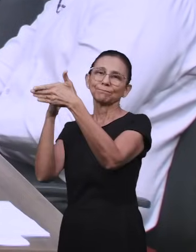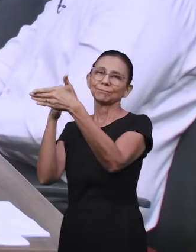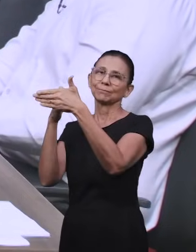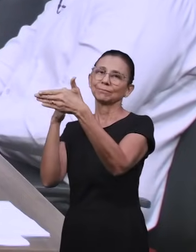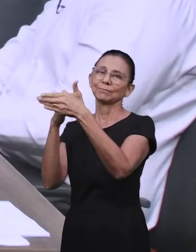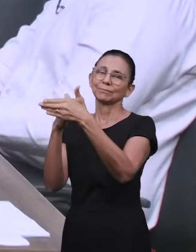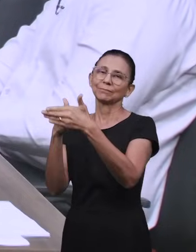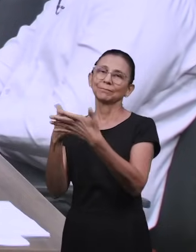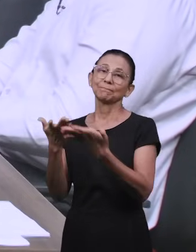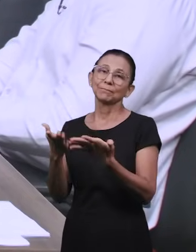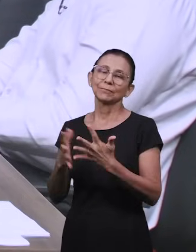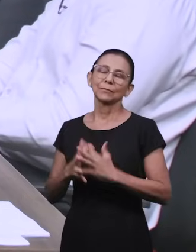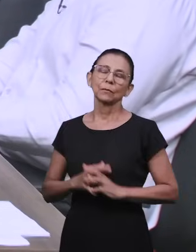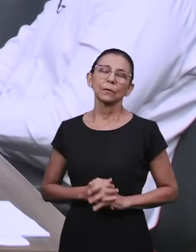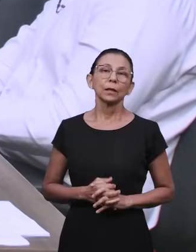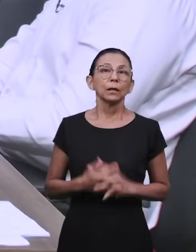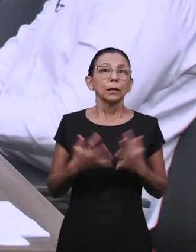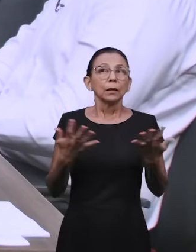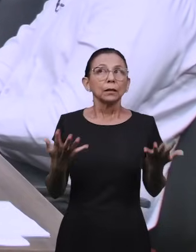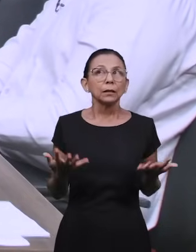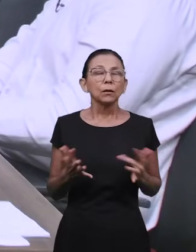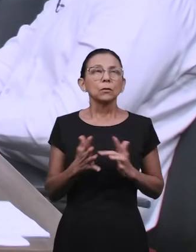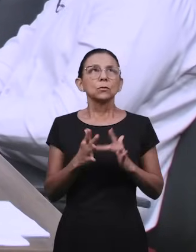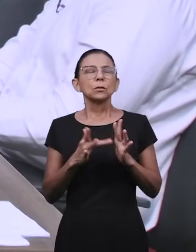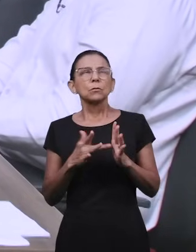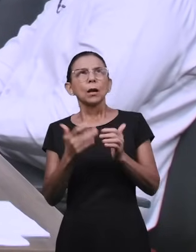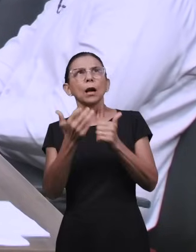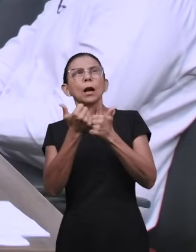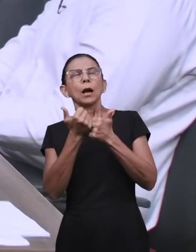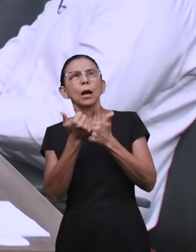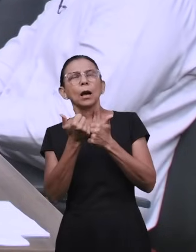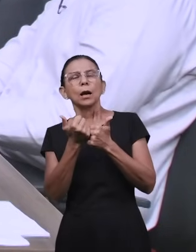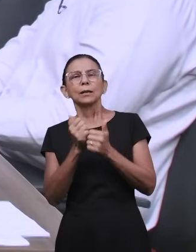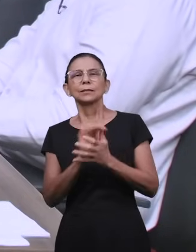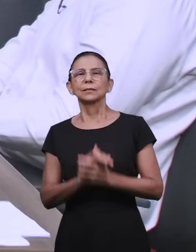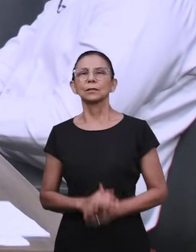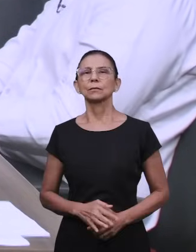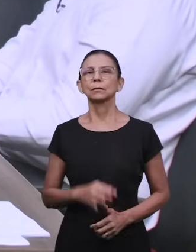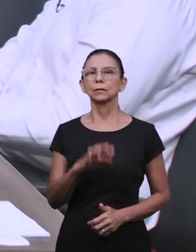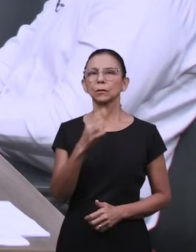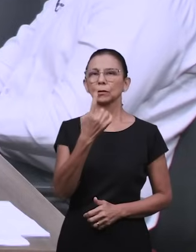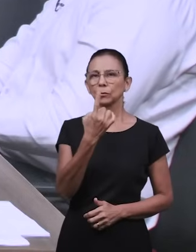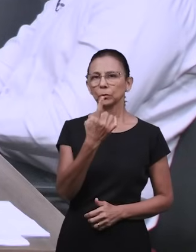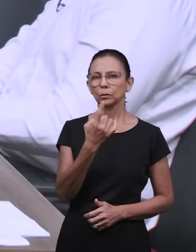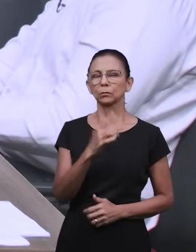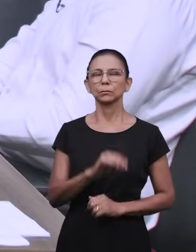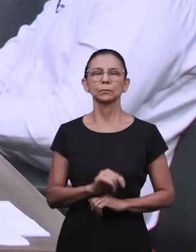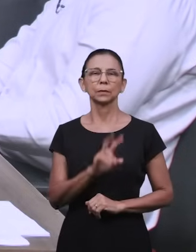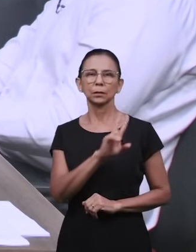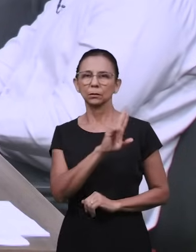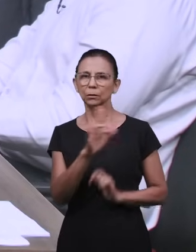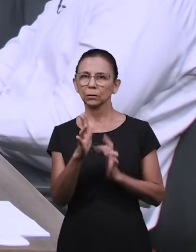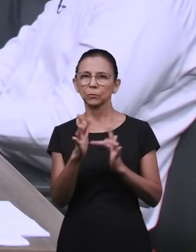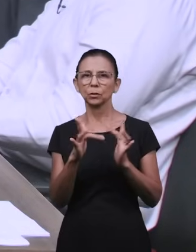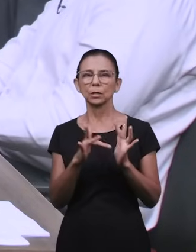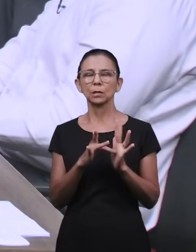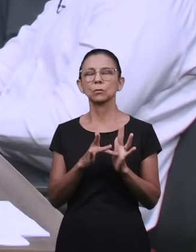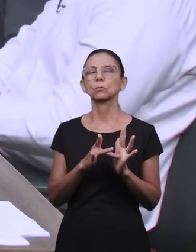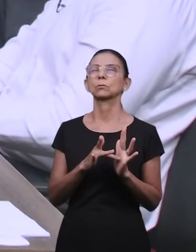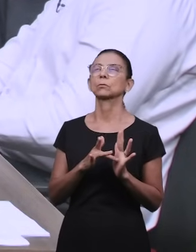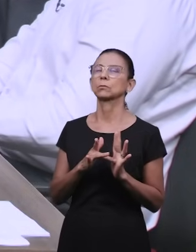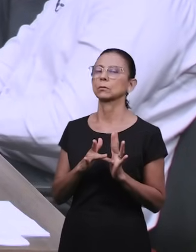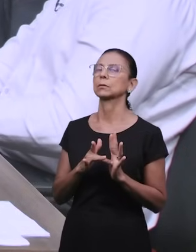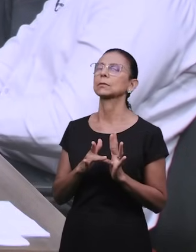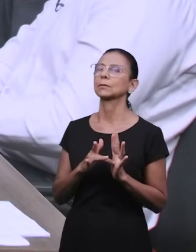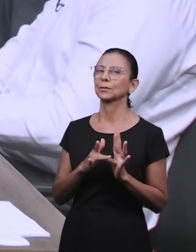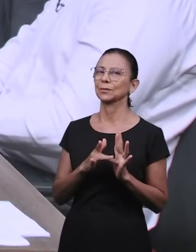né? Diante de Deus. Então Jesus, ele se apresenta e é interessante, é o único, só ele tem esse poder